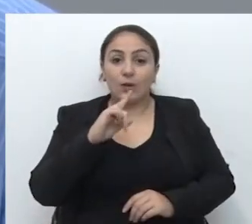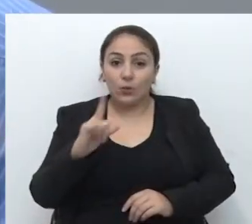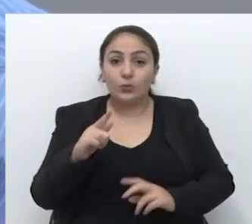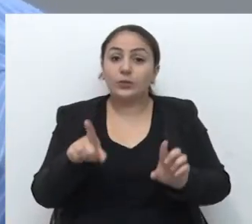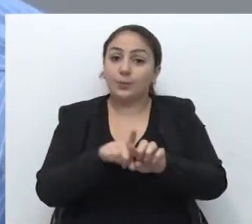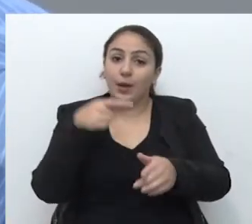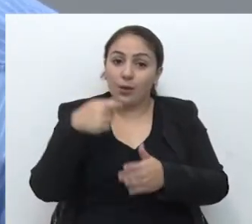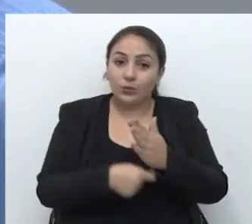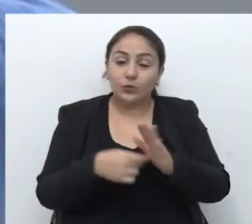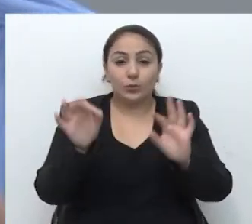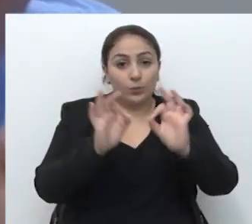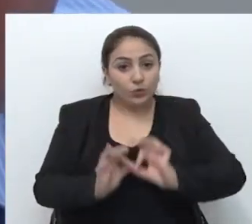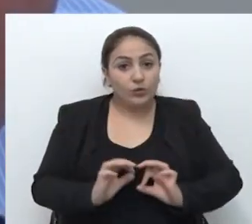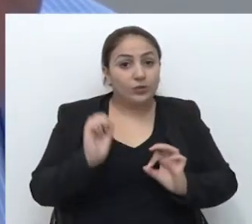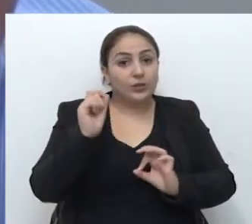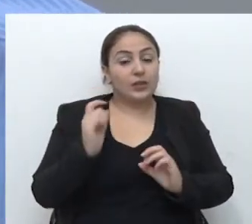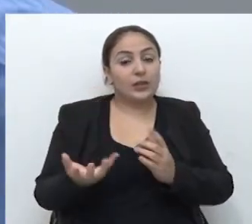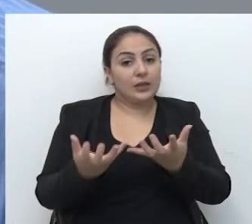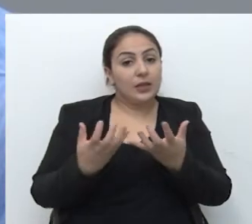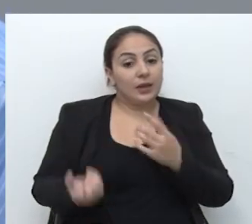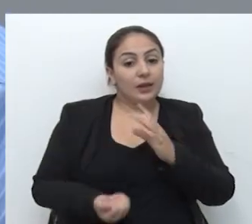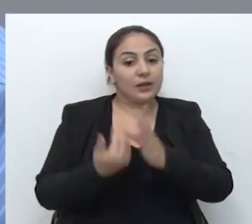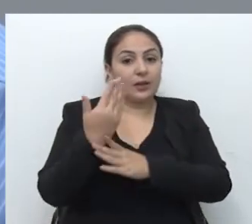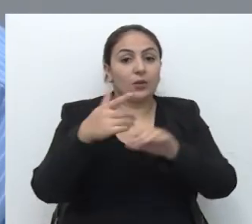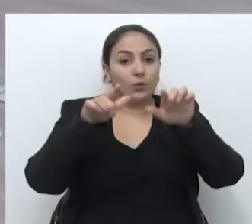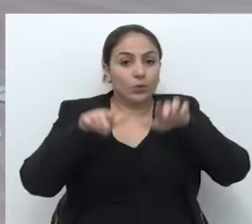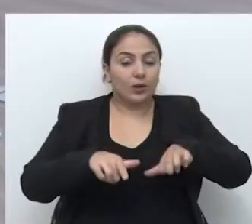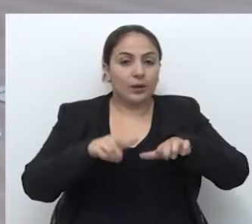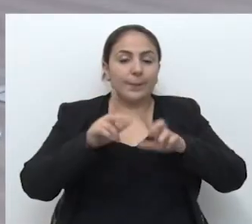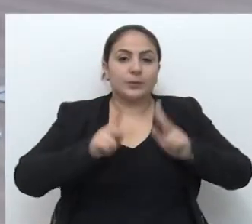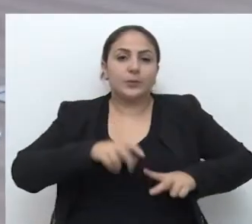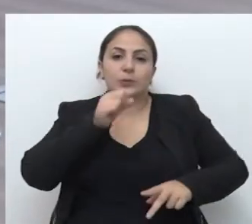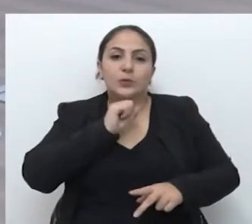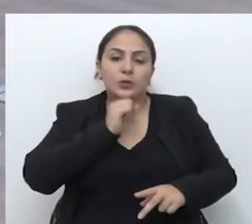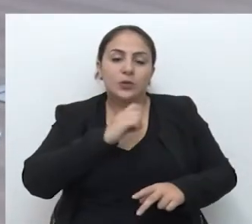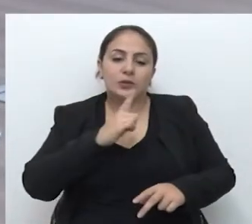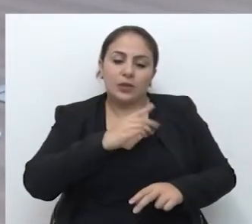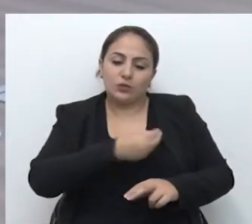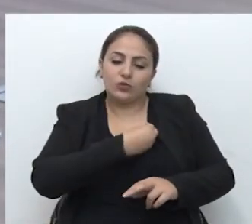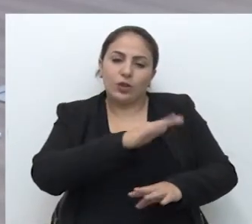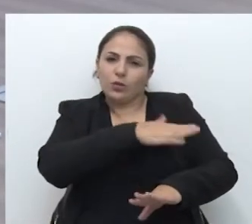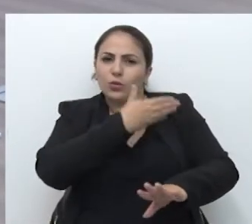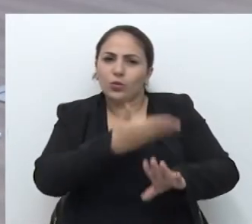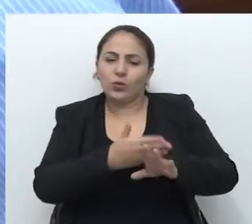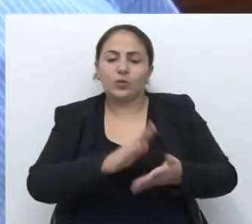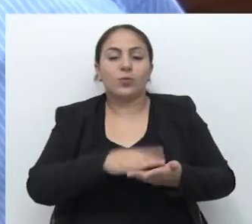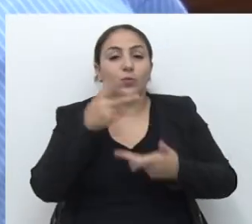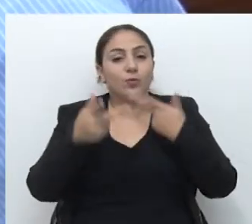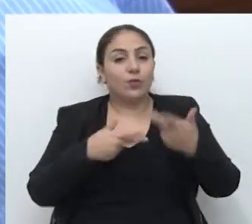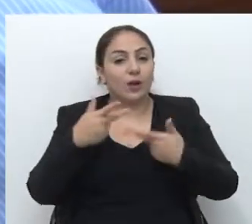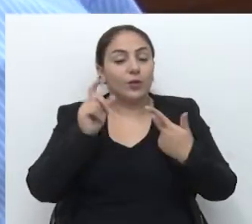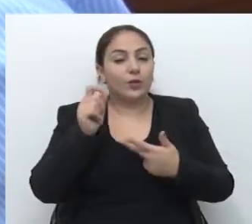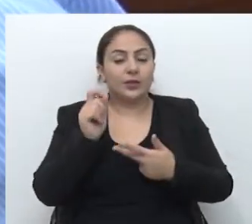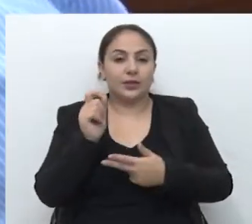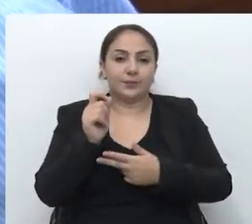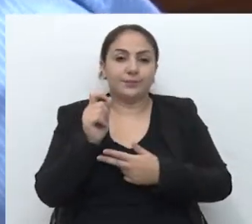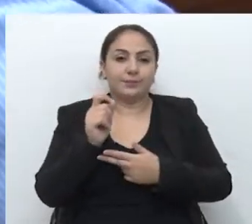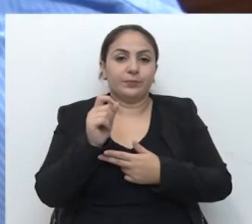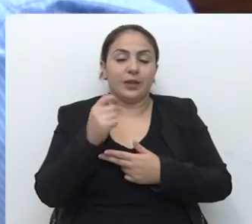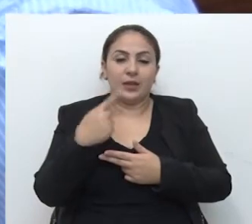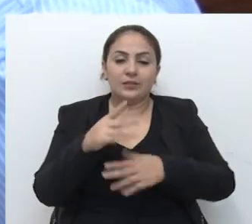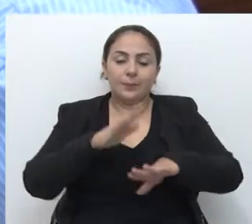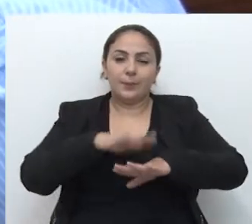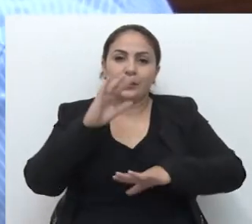também é autor de um projeto que pretende criar um local para que os idosos passem o dia. Ele comentou essa